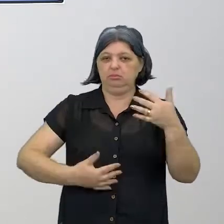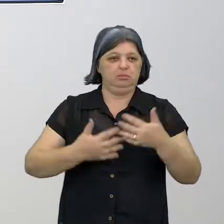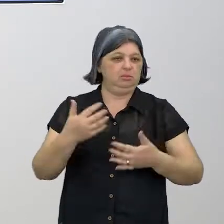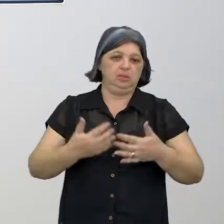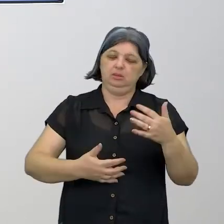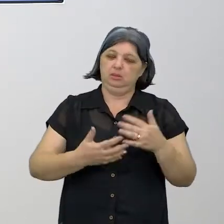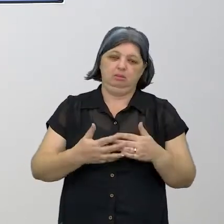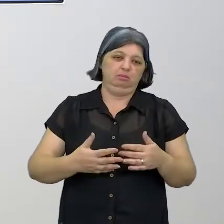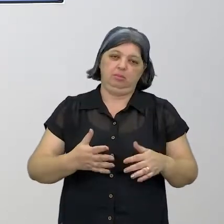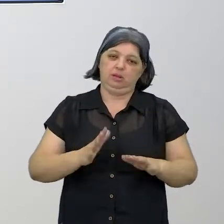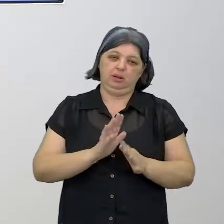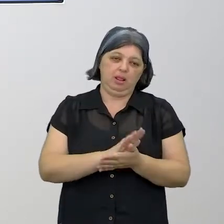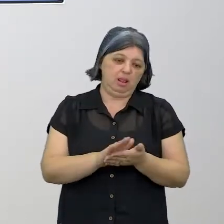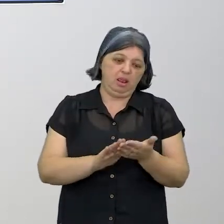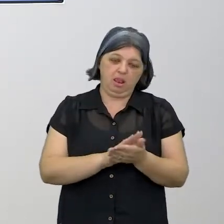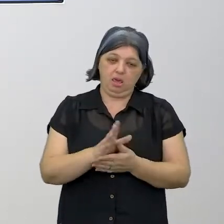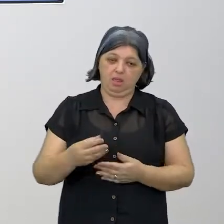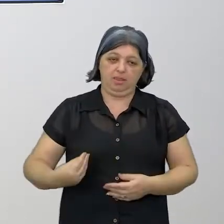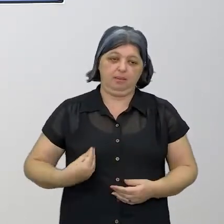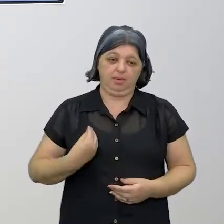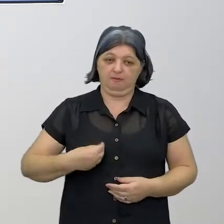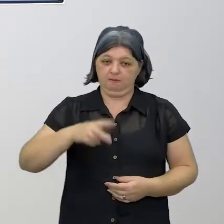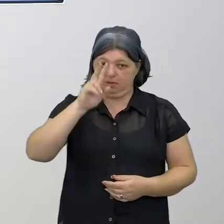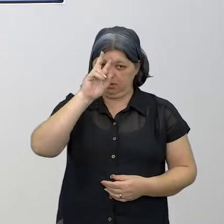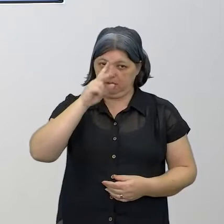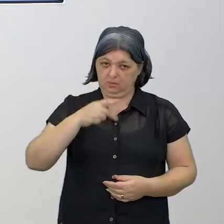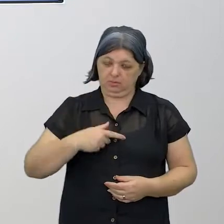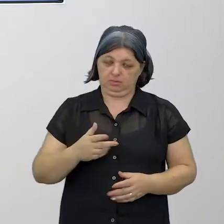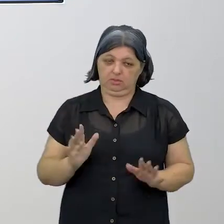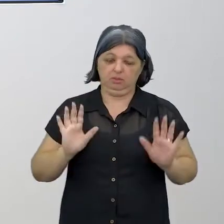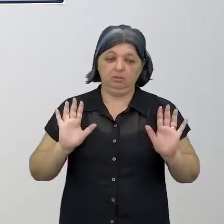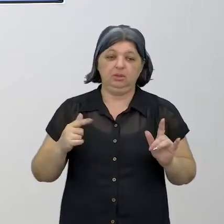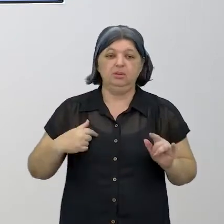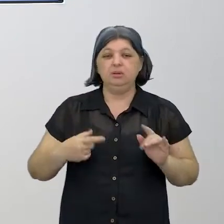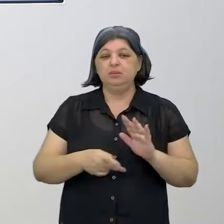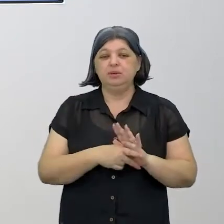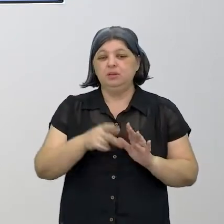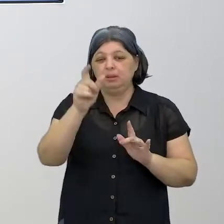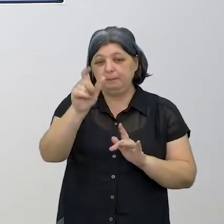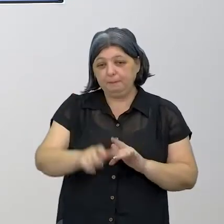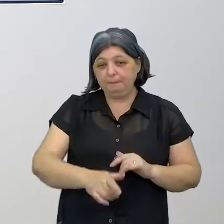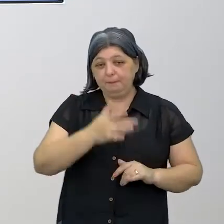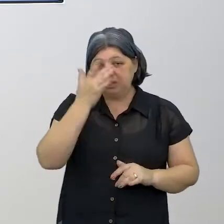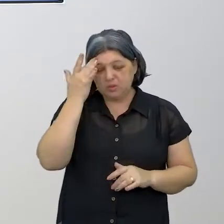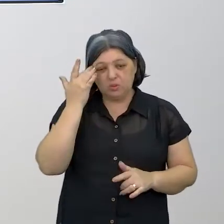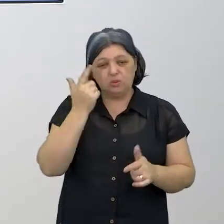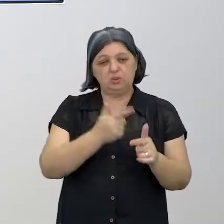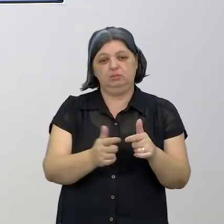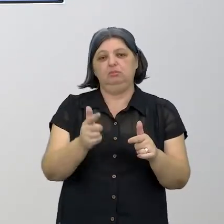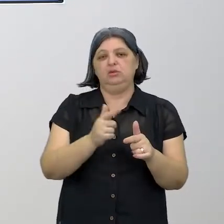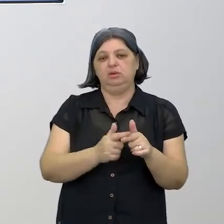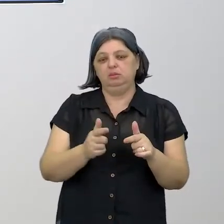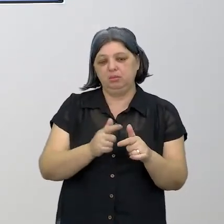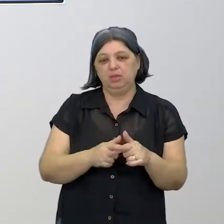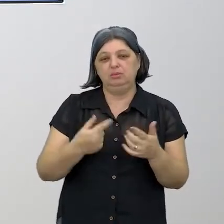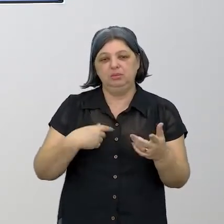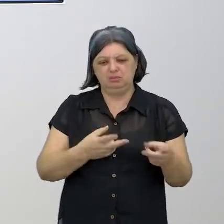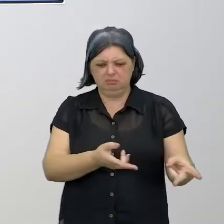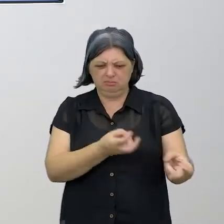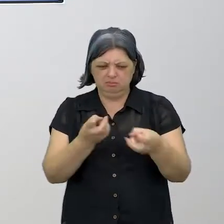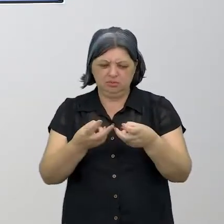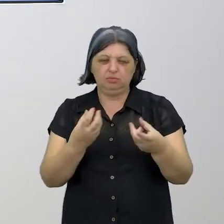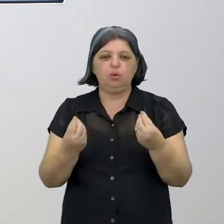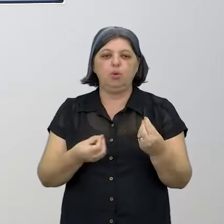vida pessoal, por exemplo. Só que quando a gente tá falando de pessoas com dismorfia, é quando isso realmente começa a atrapalhar a maneira com que a pessoa